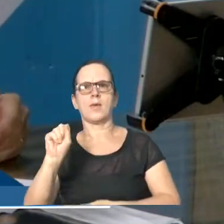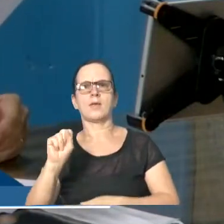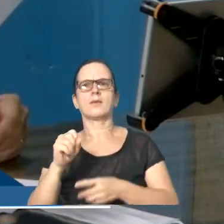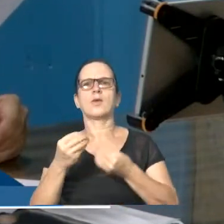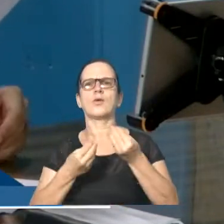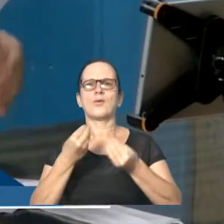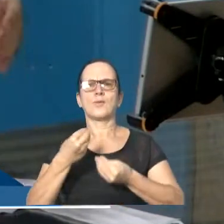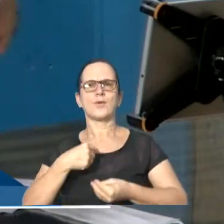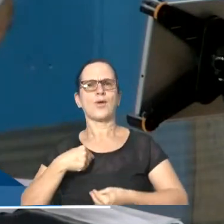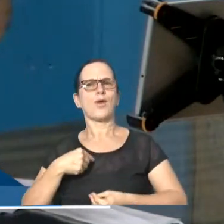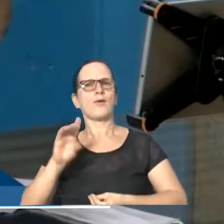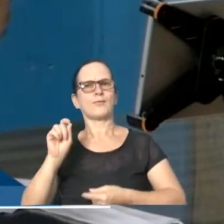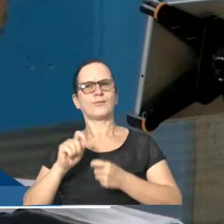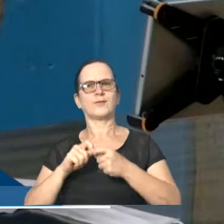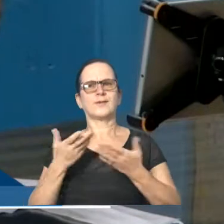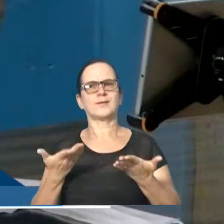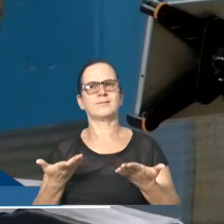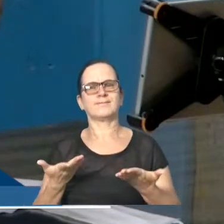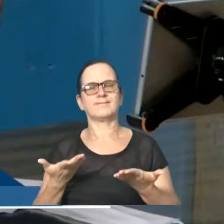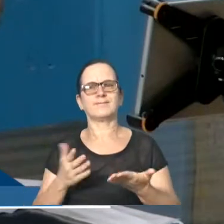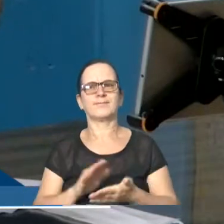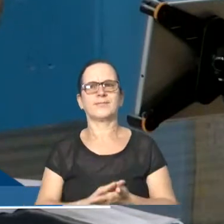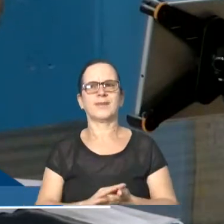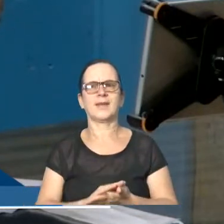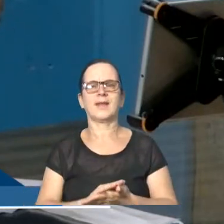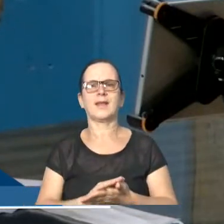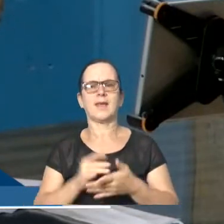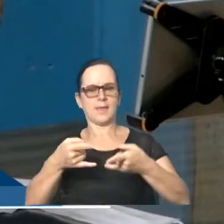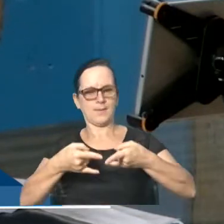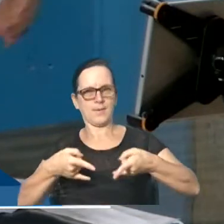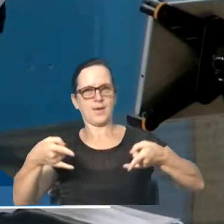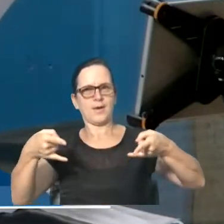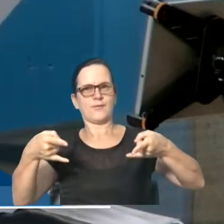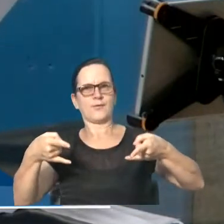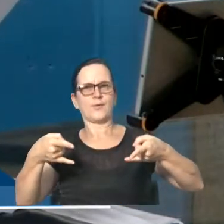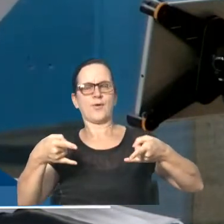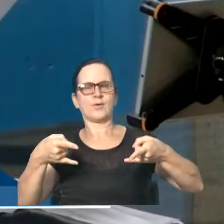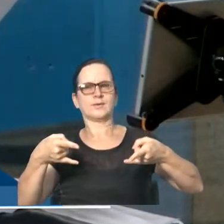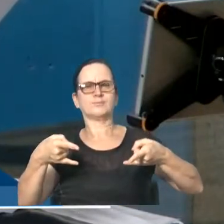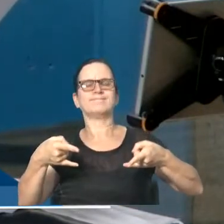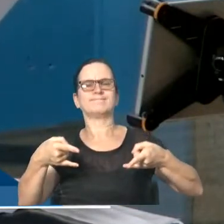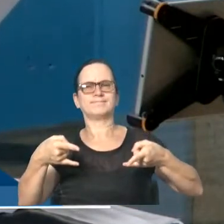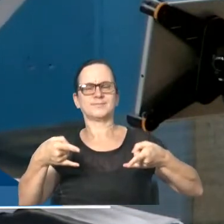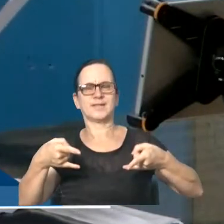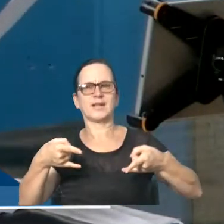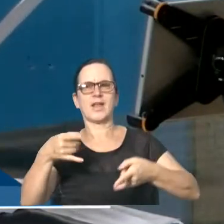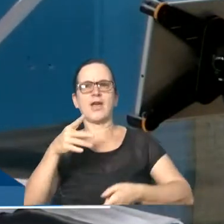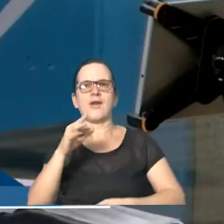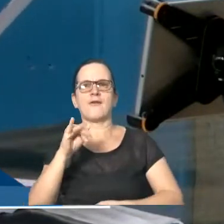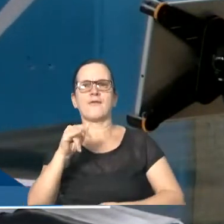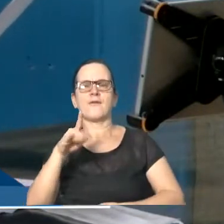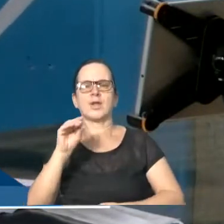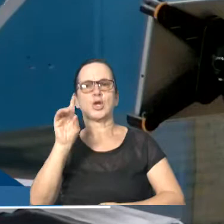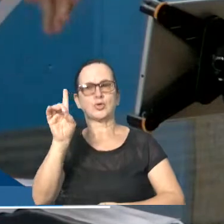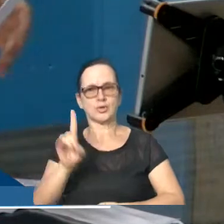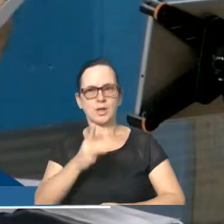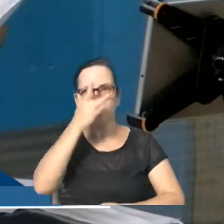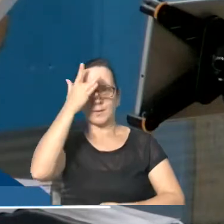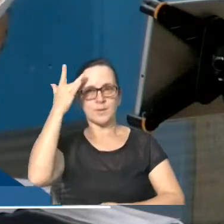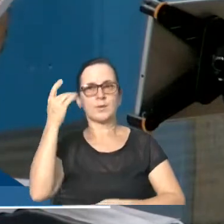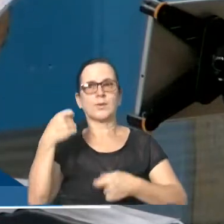fazer? Enfim. Como está a oferta de fralda geriátrica? É um absurdo de preço isso, e é um direito daqueles que